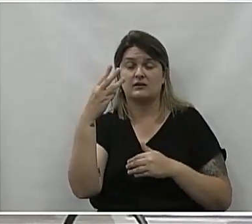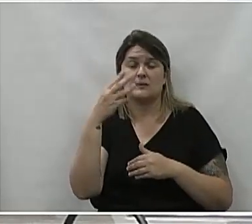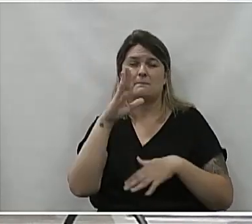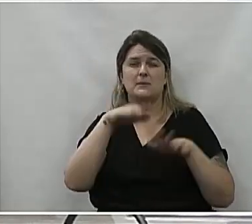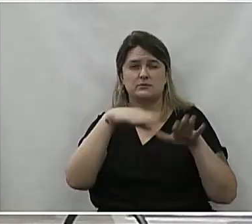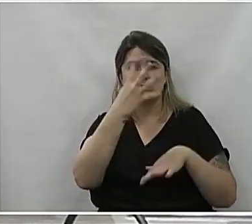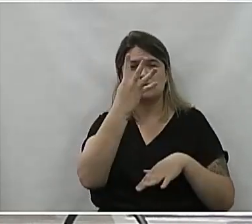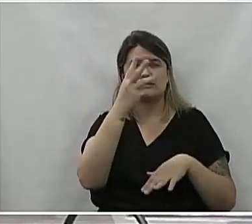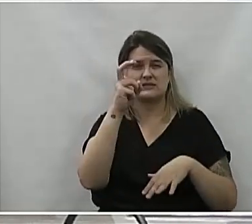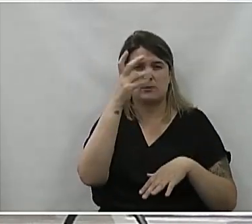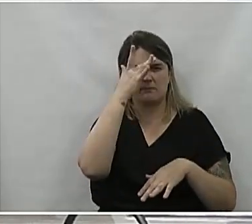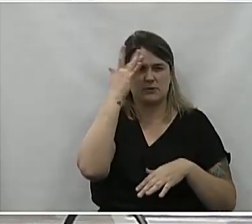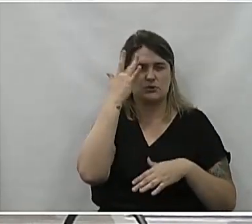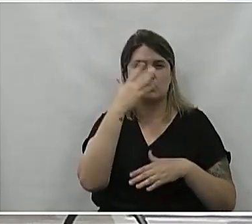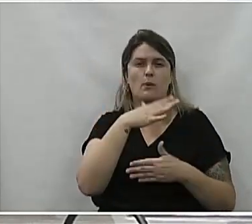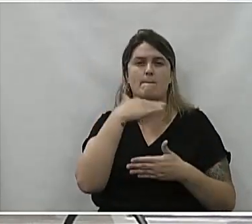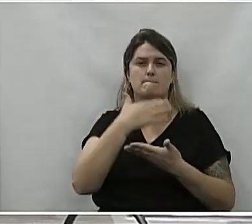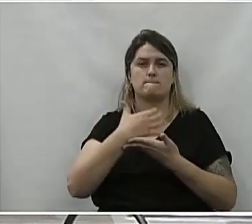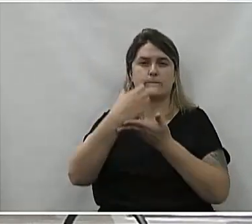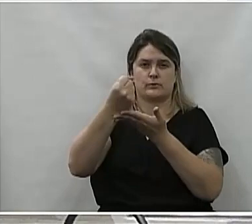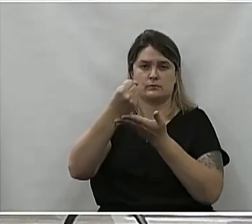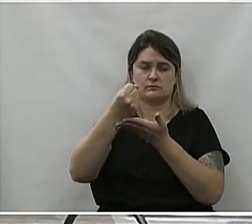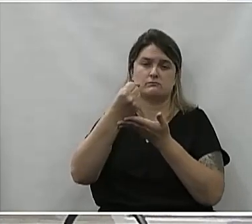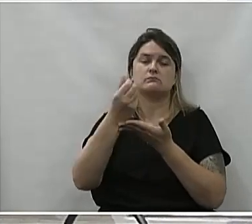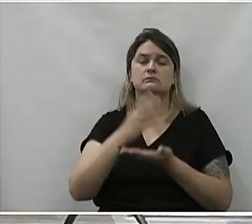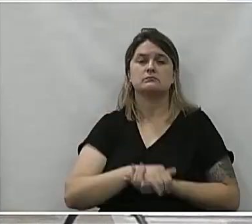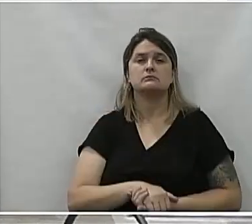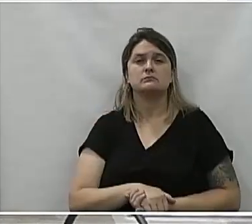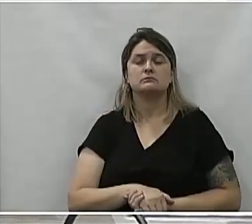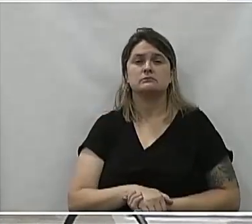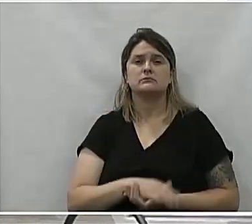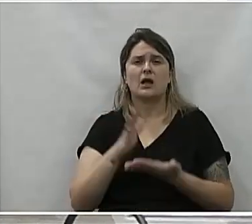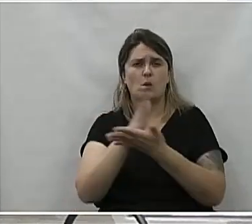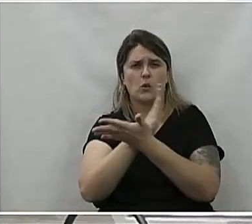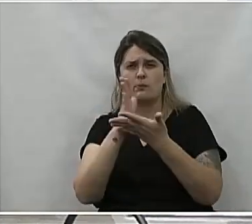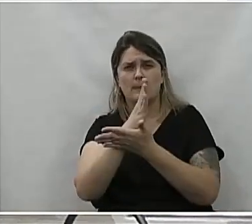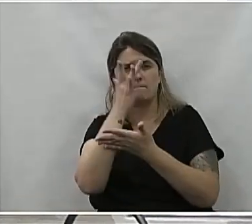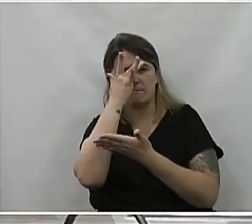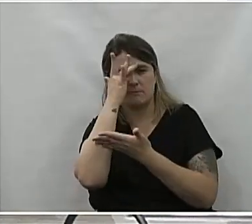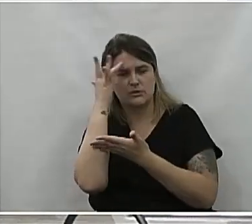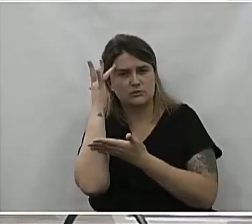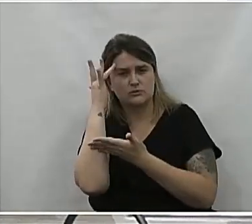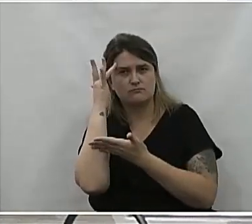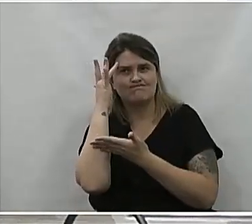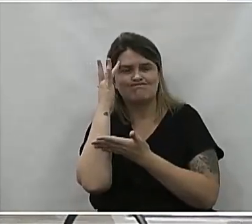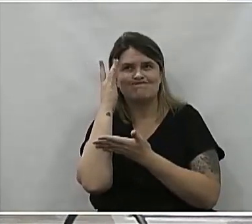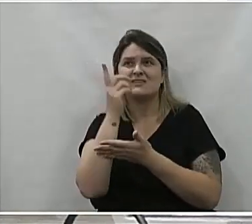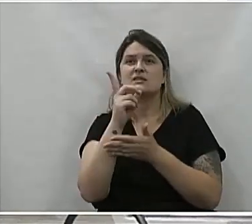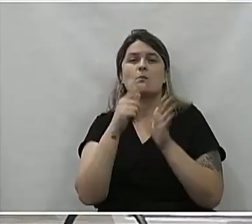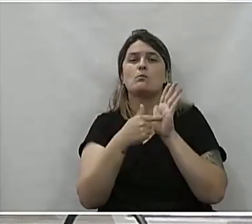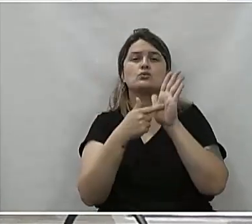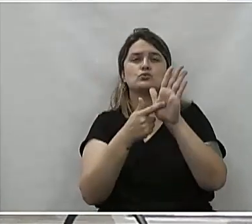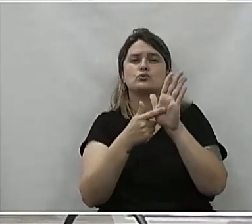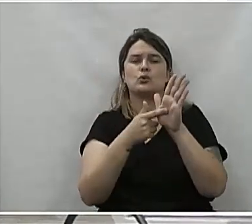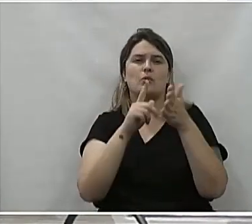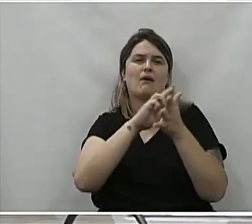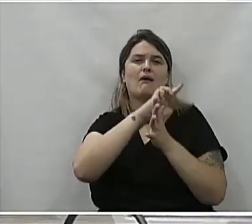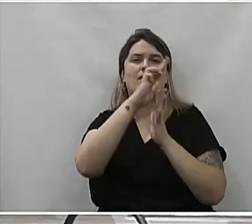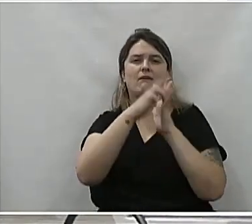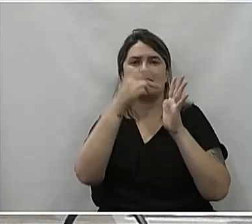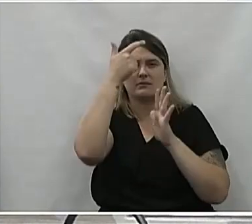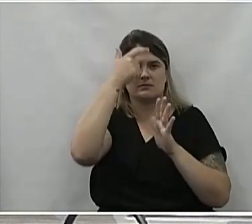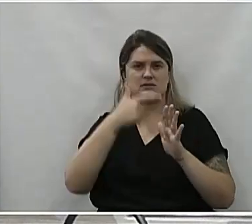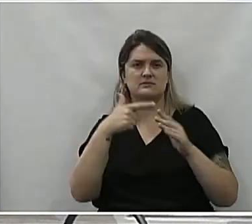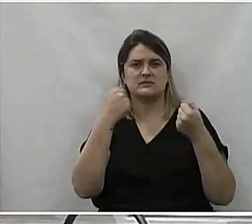Cometeram um ato Contra a sua própria vida Acabaram perdendo a vida Muitas pessoas Sem demonstrar Que